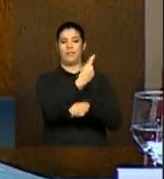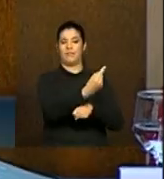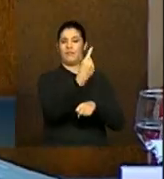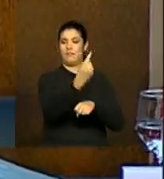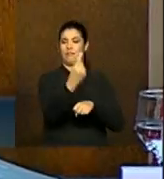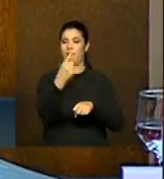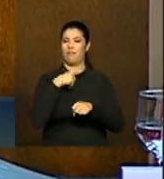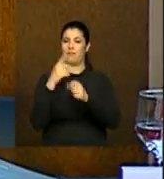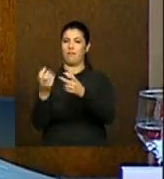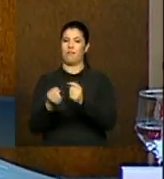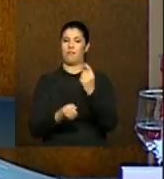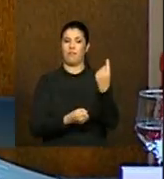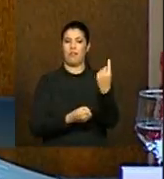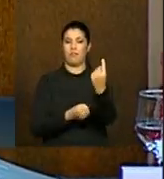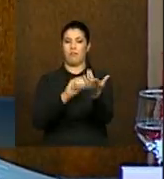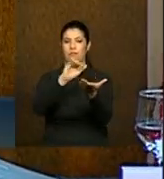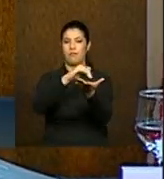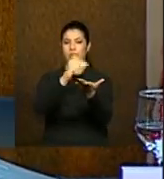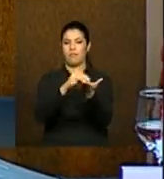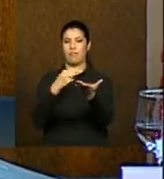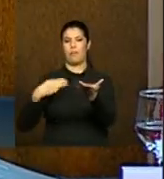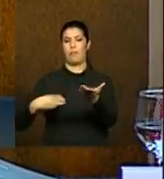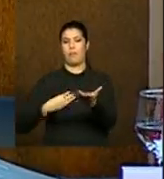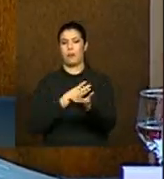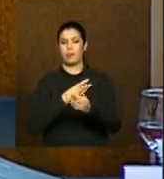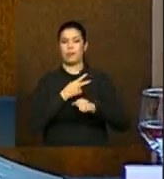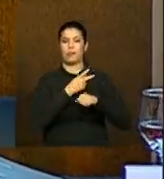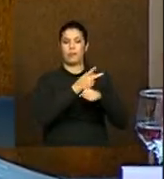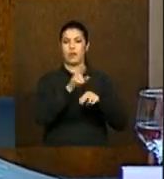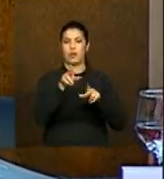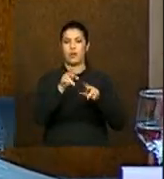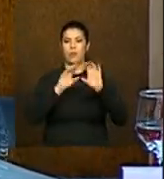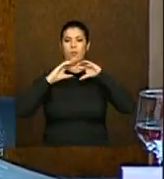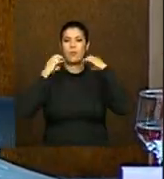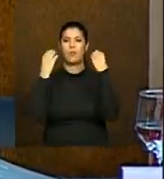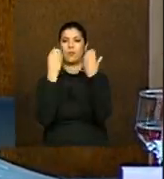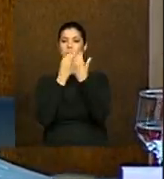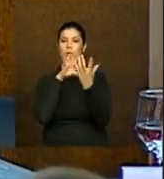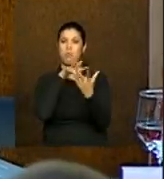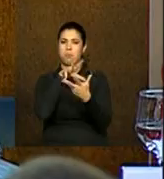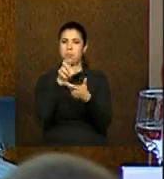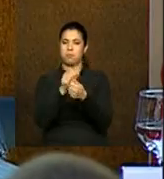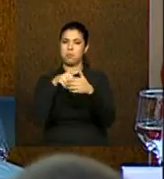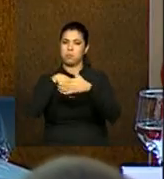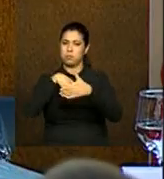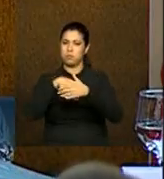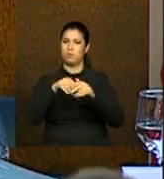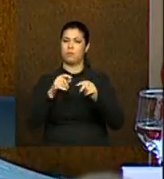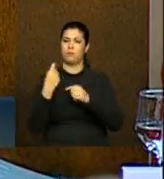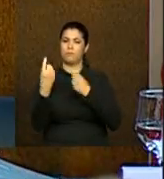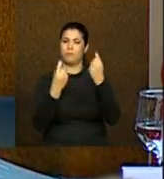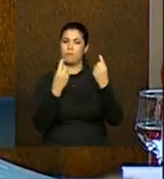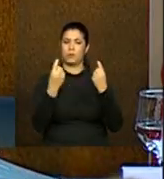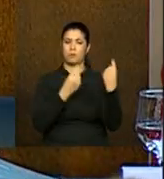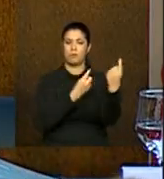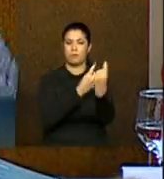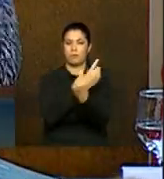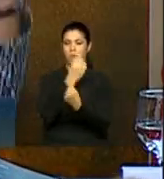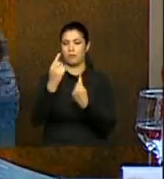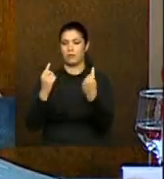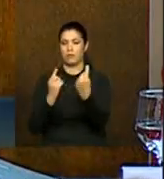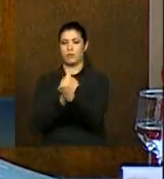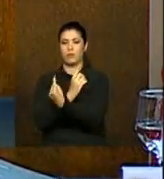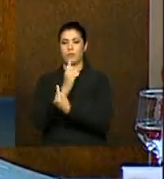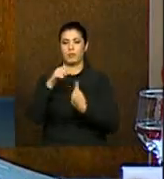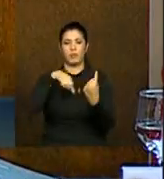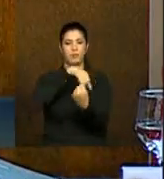fica em cada eh ministério aí, que nem Copa do Mundo que vai mudando aqui também. Só que esse prêmio é nosso, tá certo? Ele